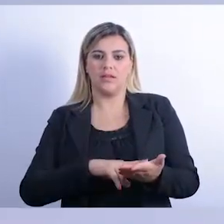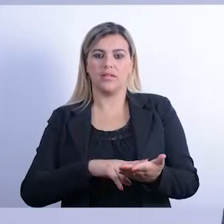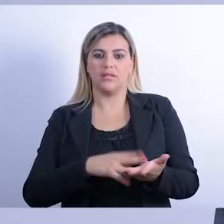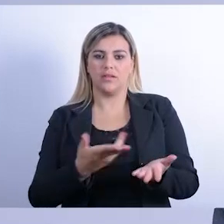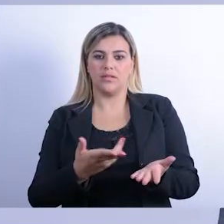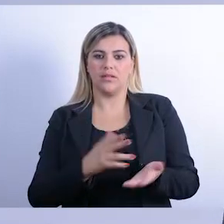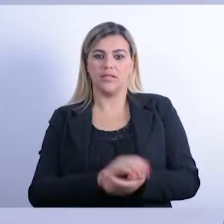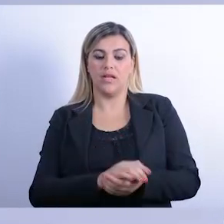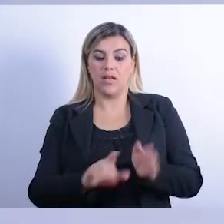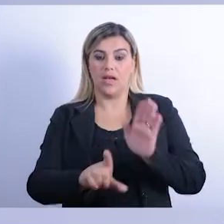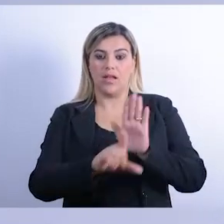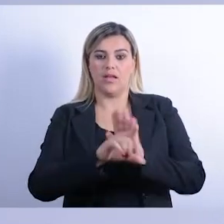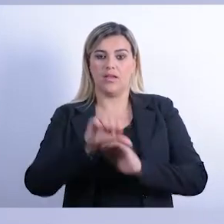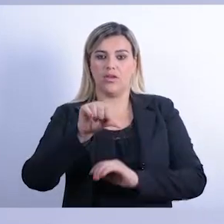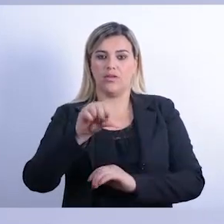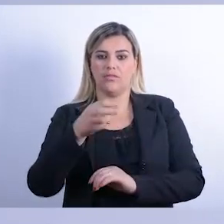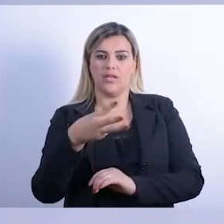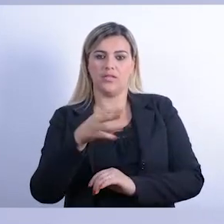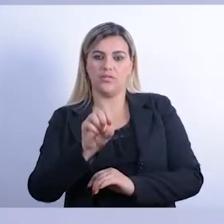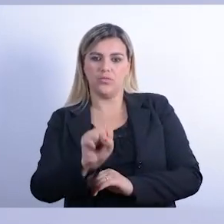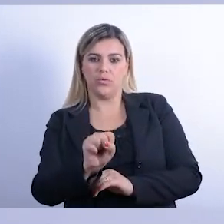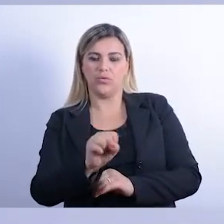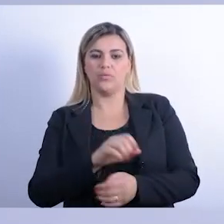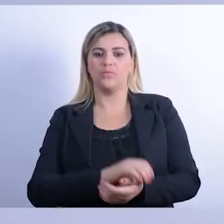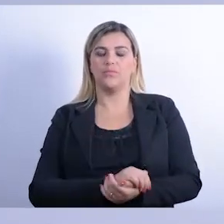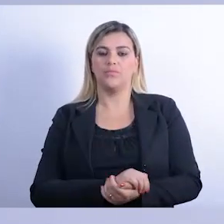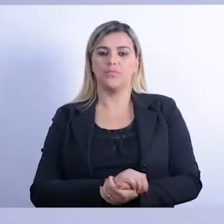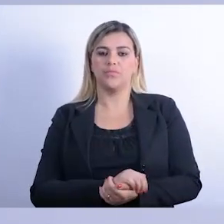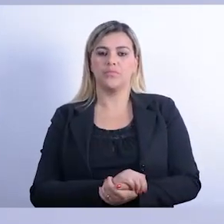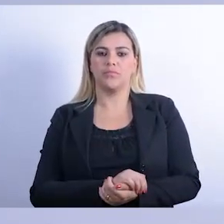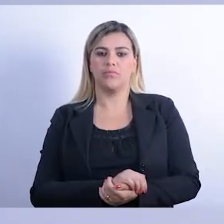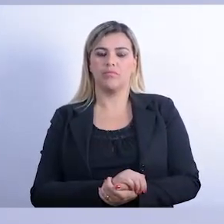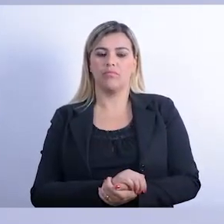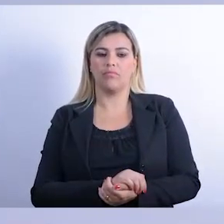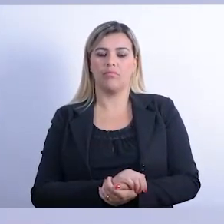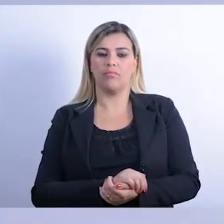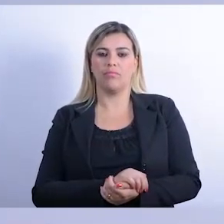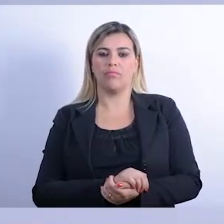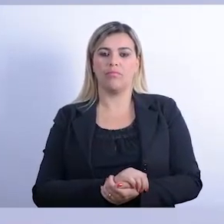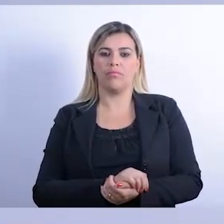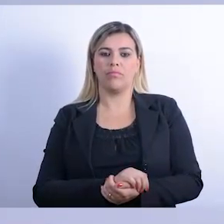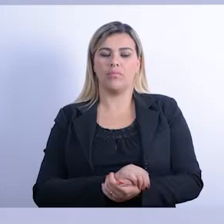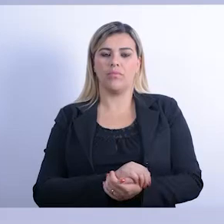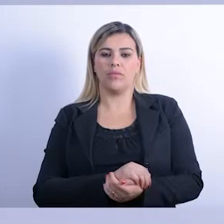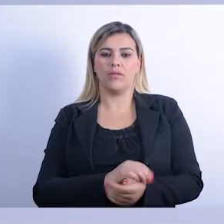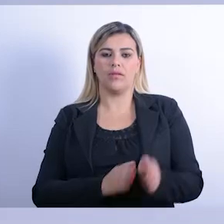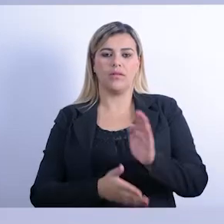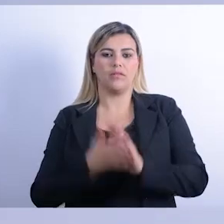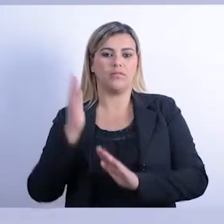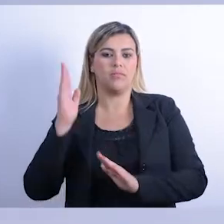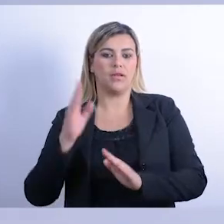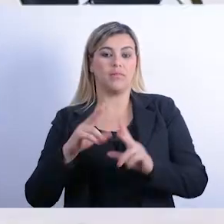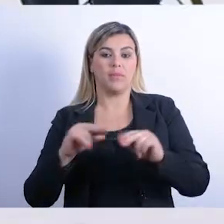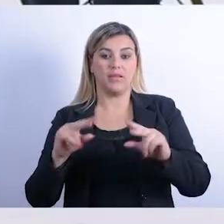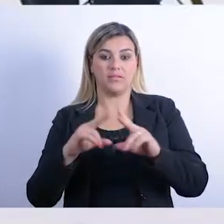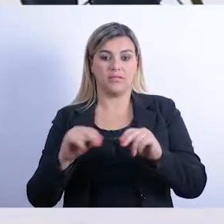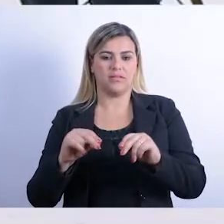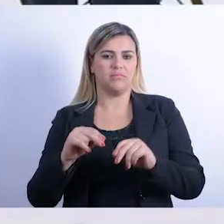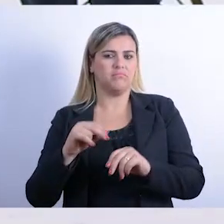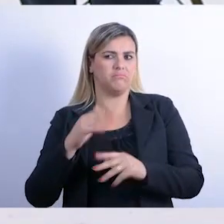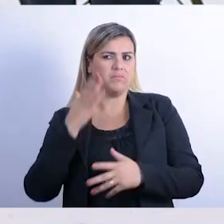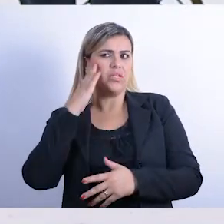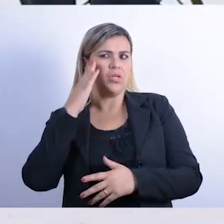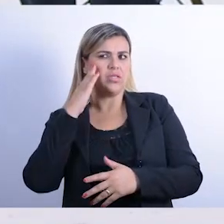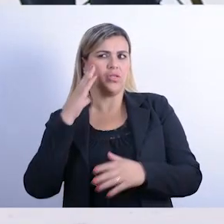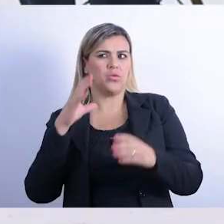cópia do Decreto-Lei 938 e fomos. Eu sei que foi